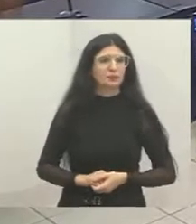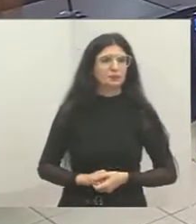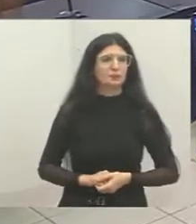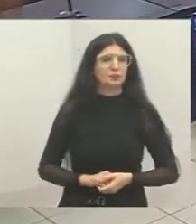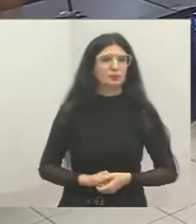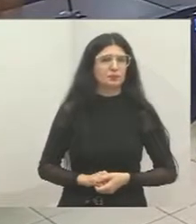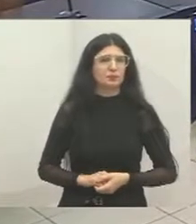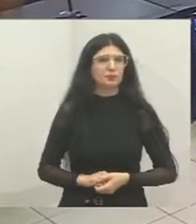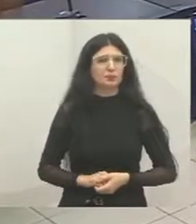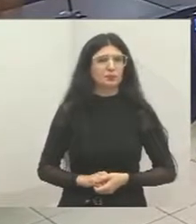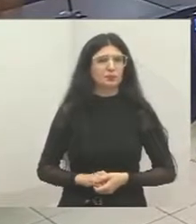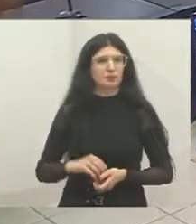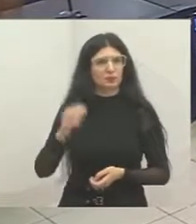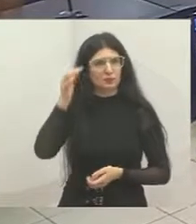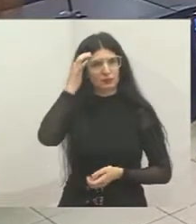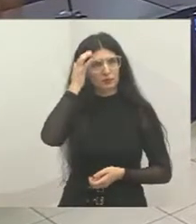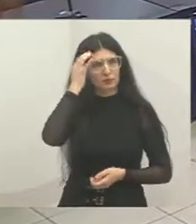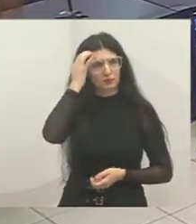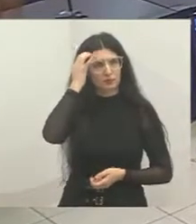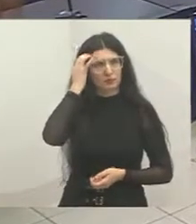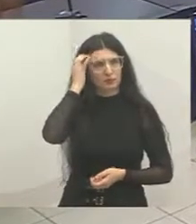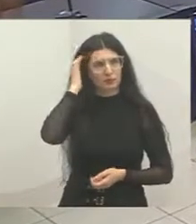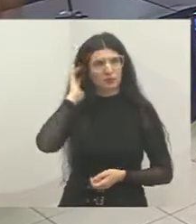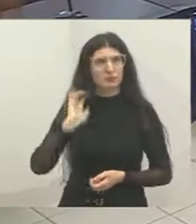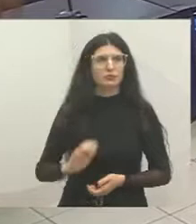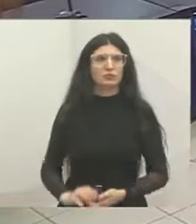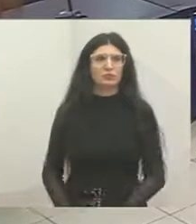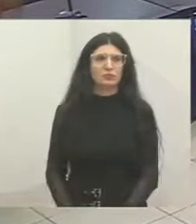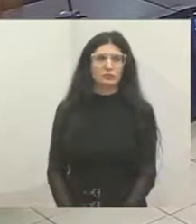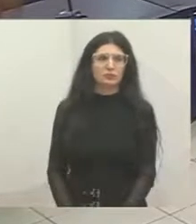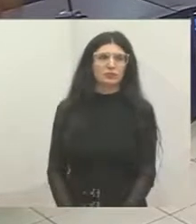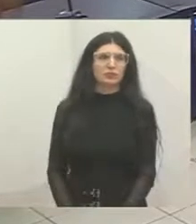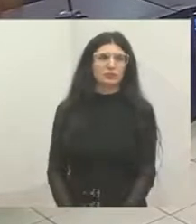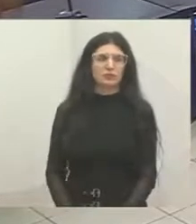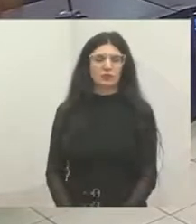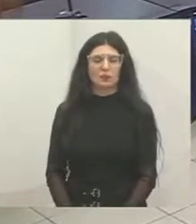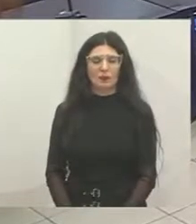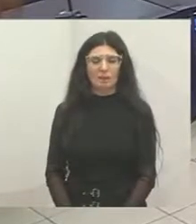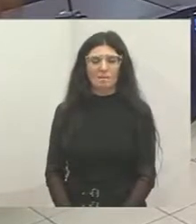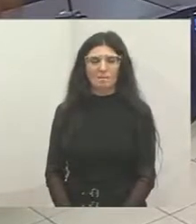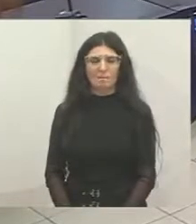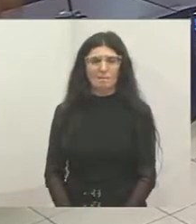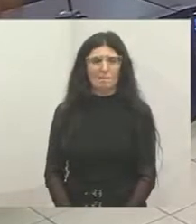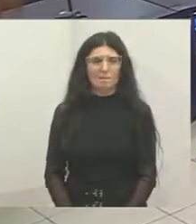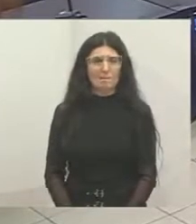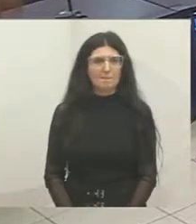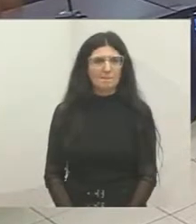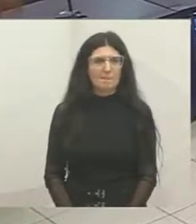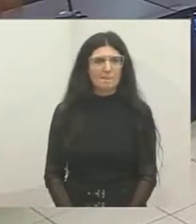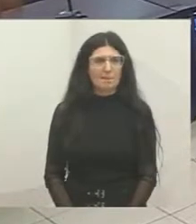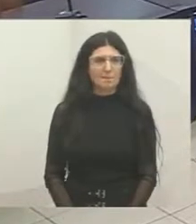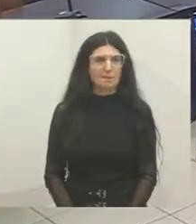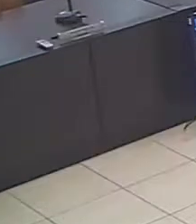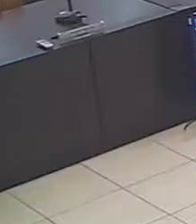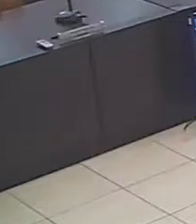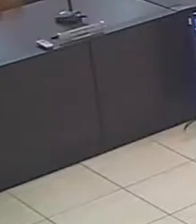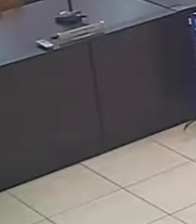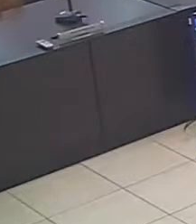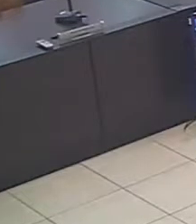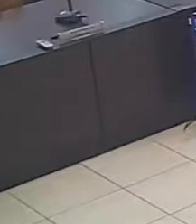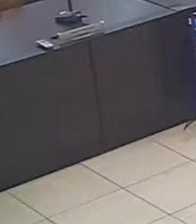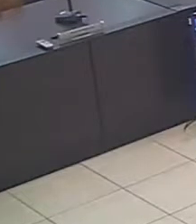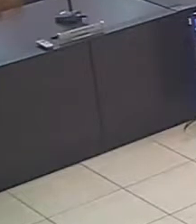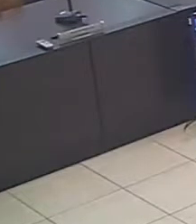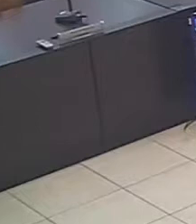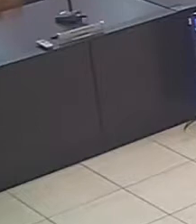vem. Porque você só vai saber do superávit financeiro dia 31 de dezembro. Então, todo esse dinheiro dali está sendo